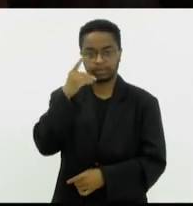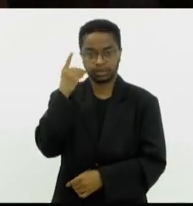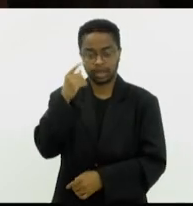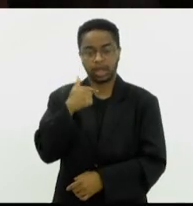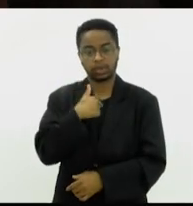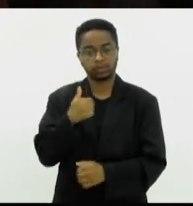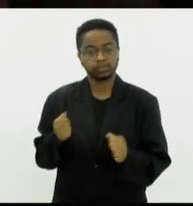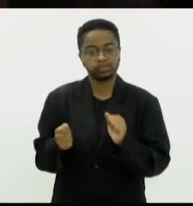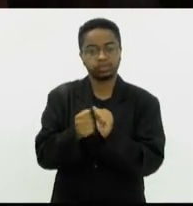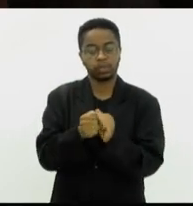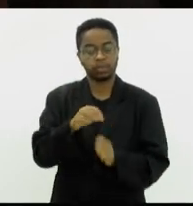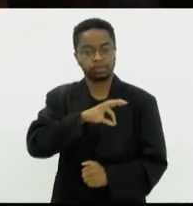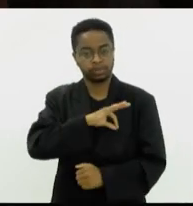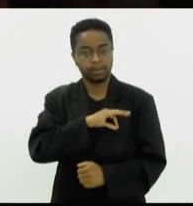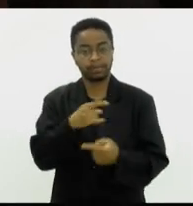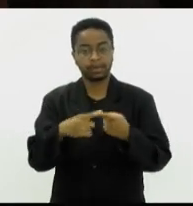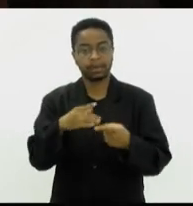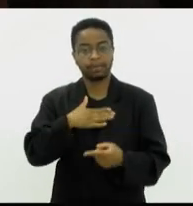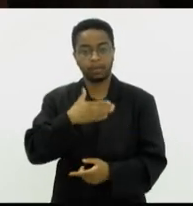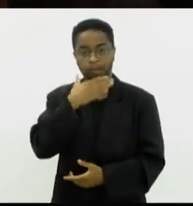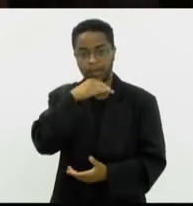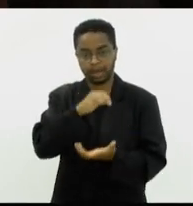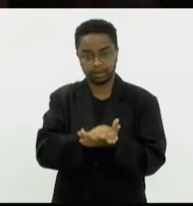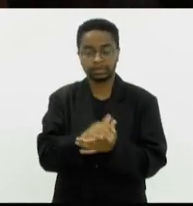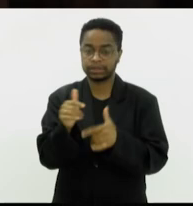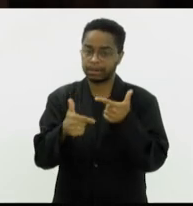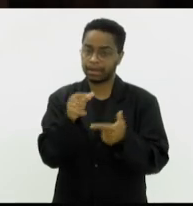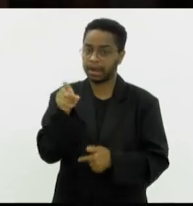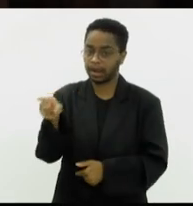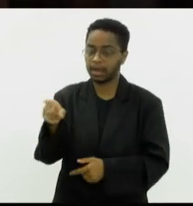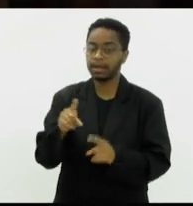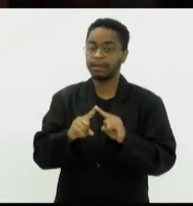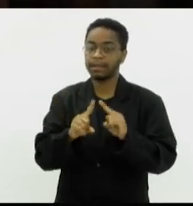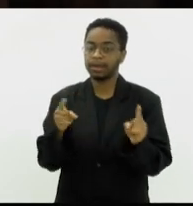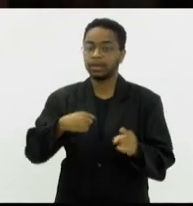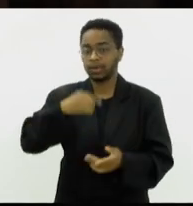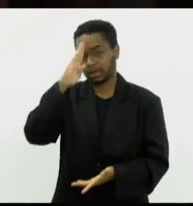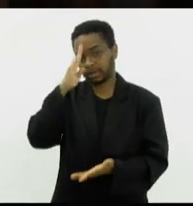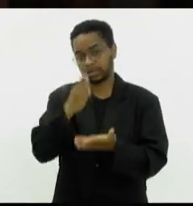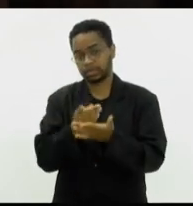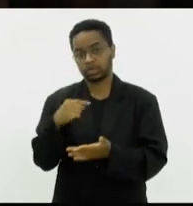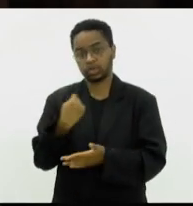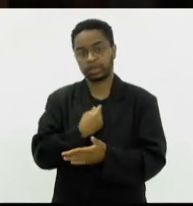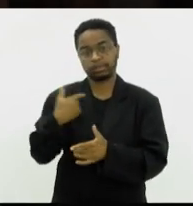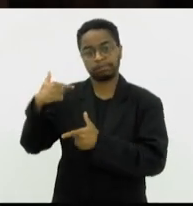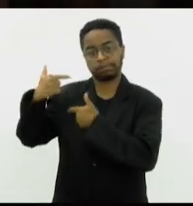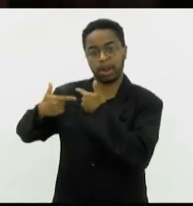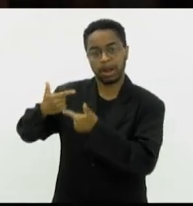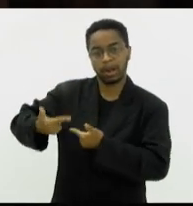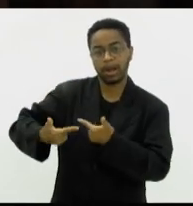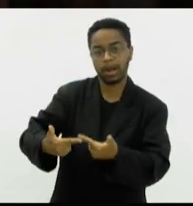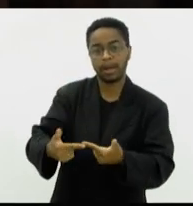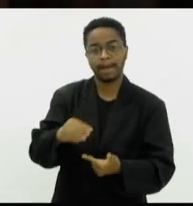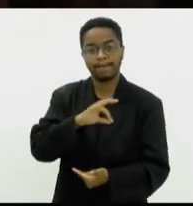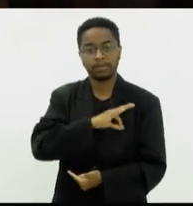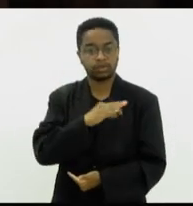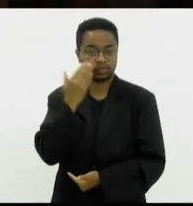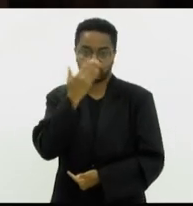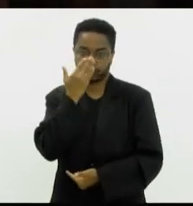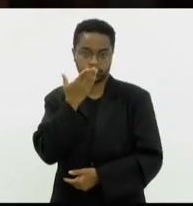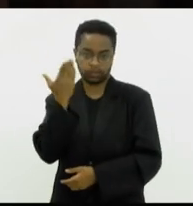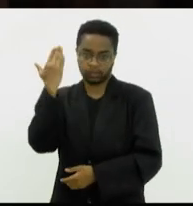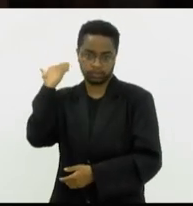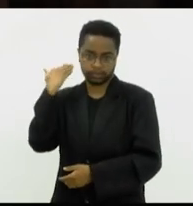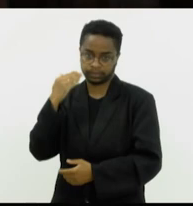polícia penal pelo meu marido ser polícia penal e eu acito que o trabalho todo que a gente vem fazendo a polícia penal nunca